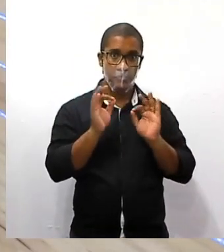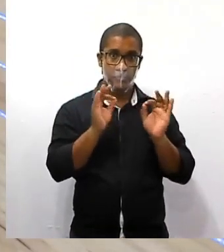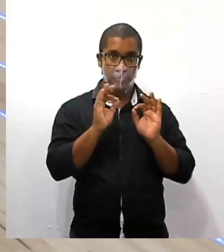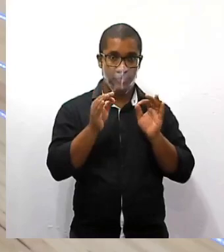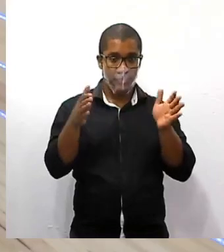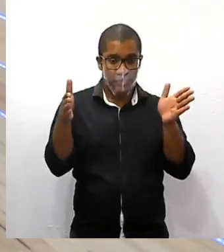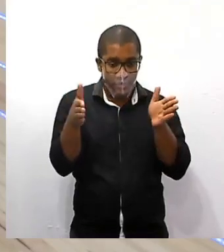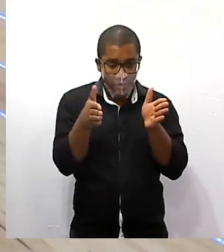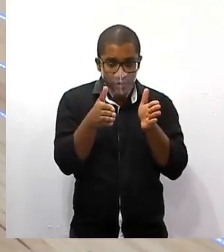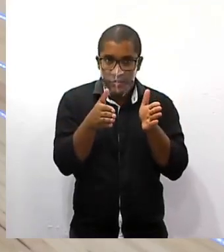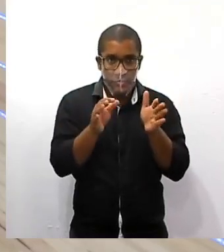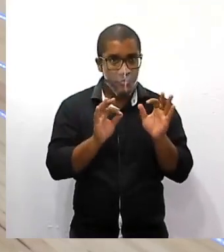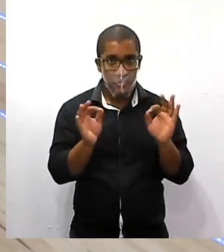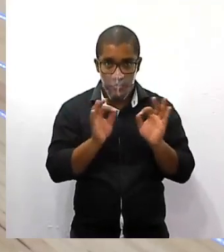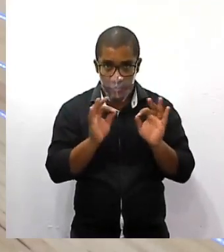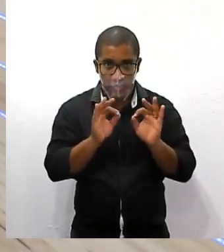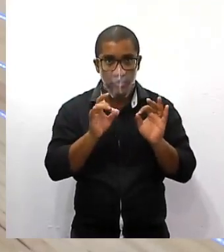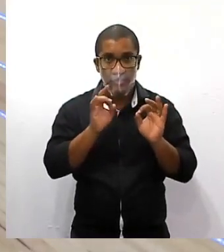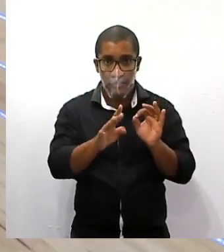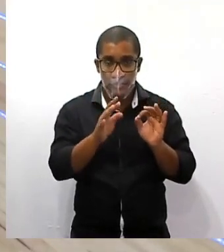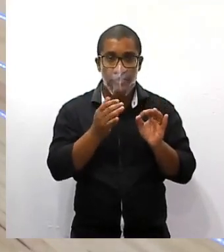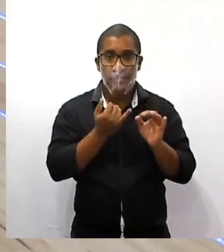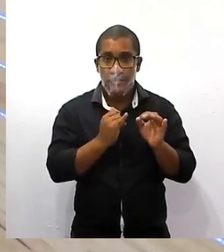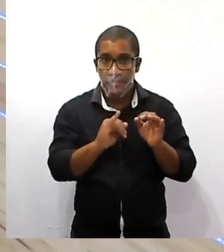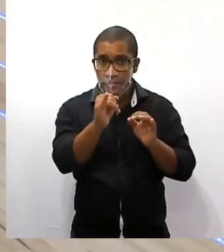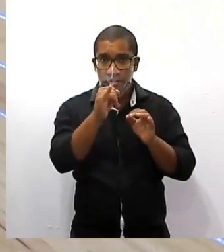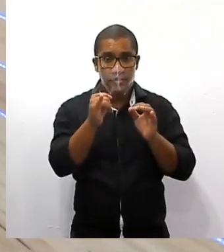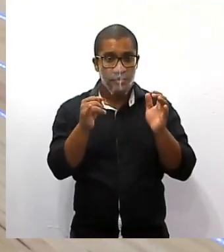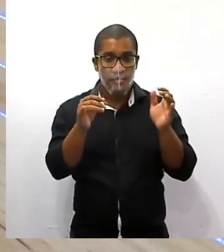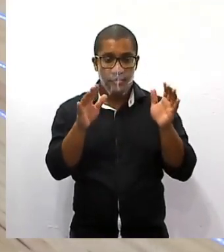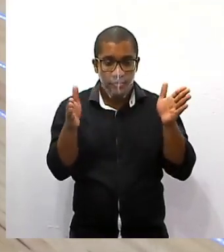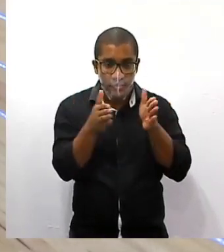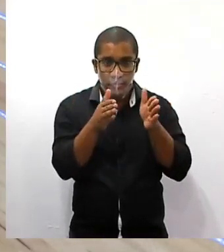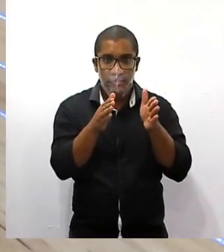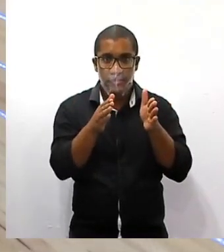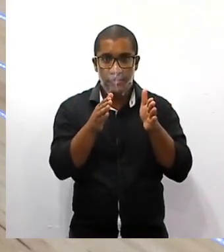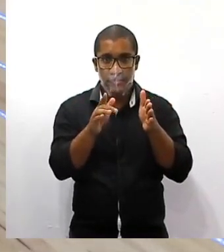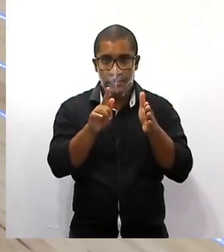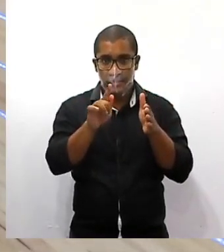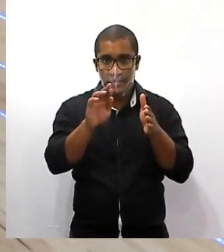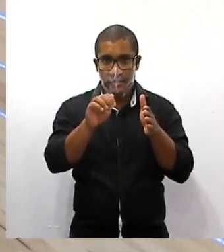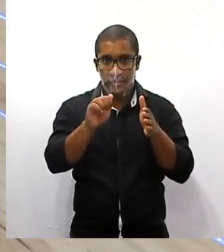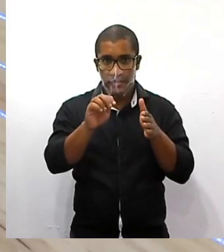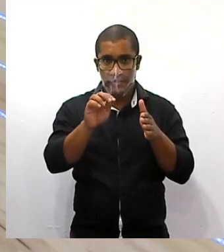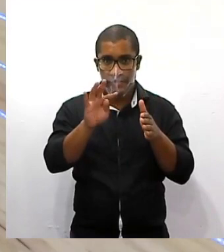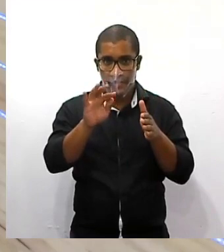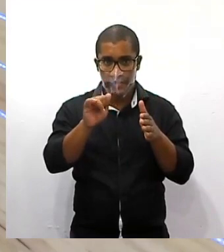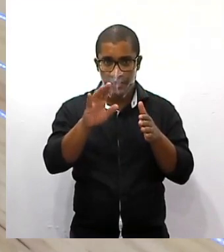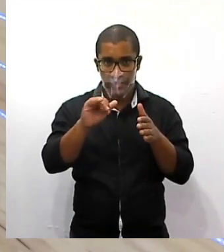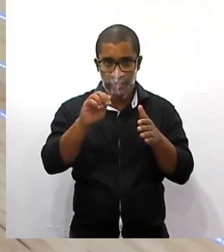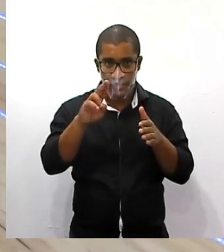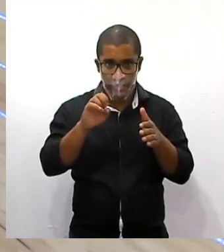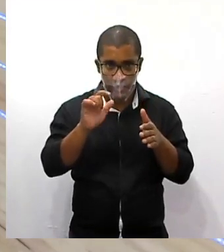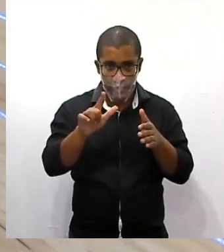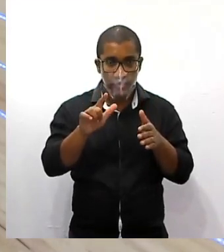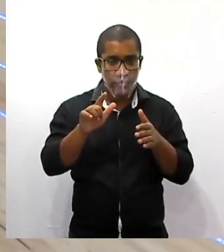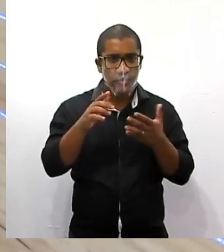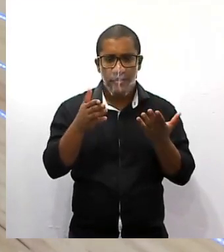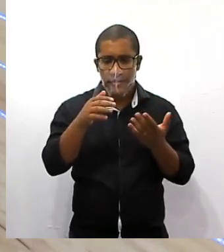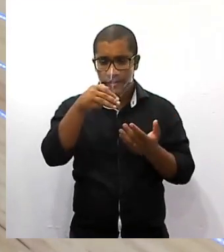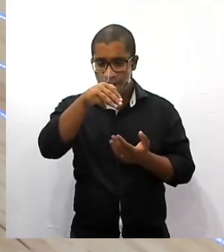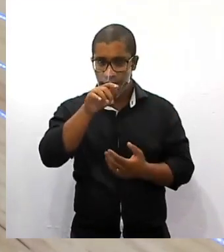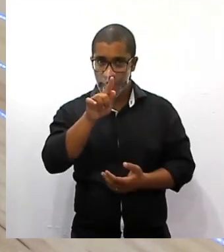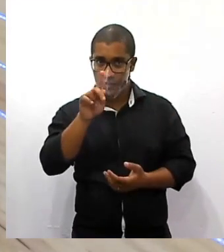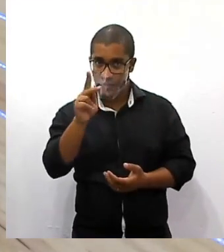deforma a mola, a única energia que ele tem é a energia potencial gravitacional, mgh. Tá? Se você for calcular, você vai pegar